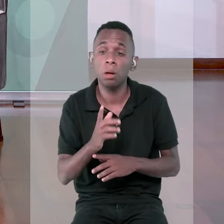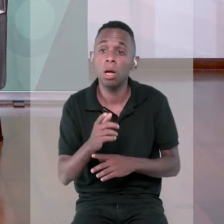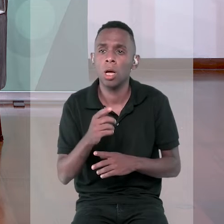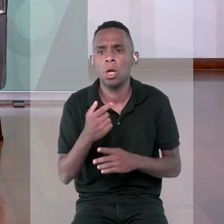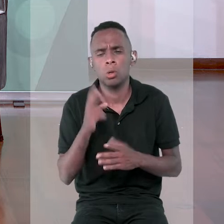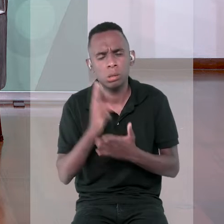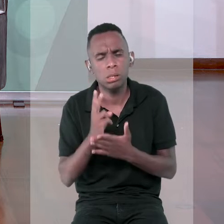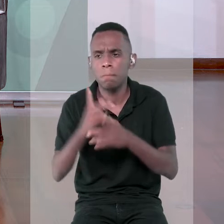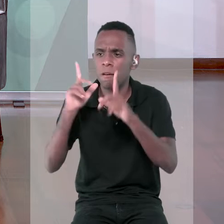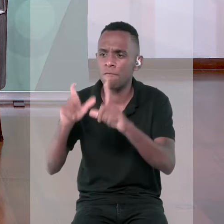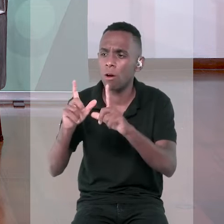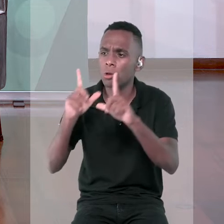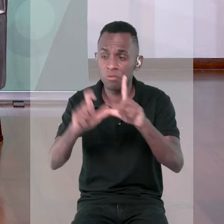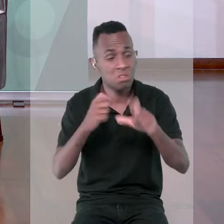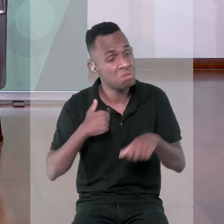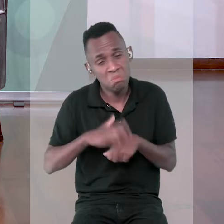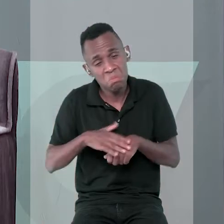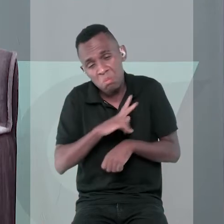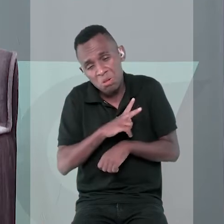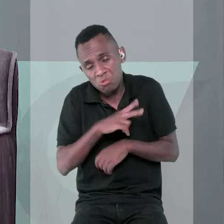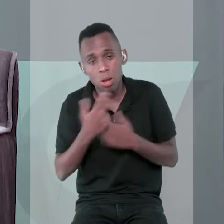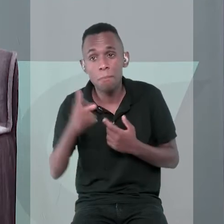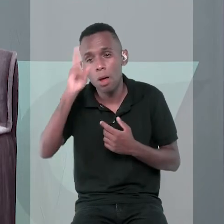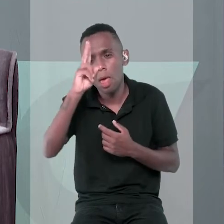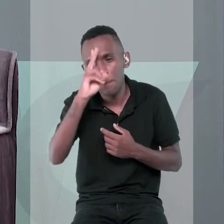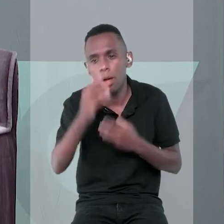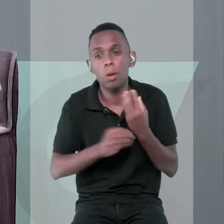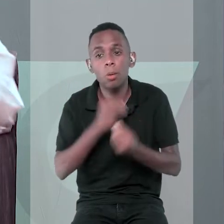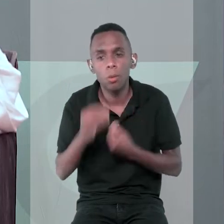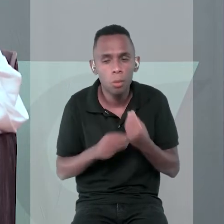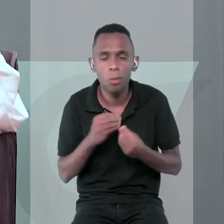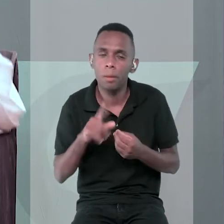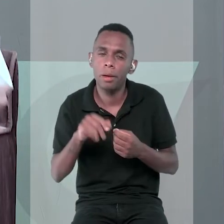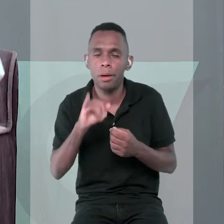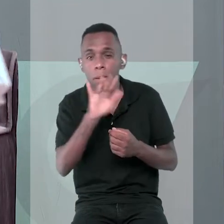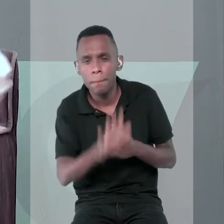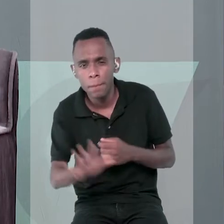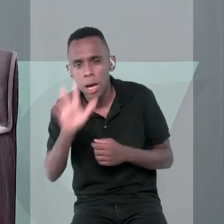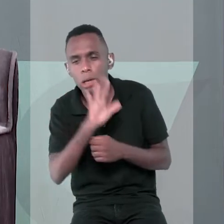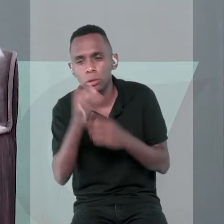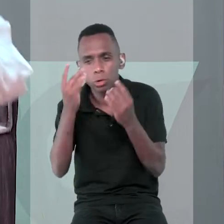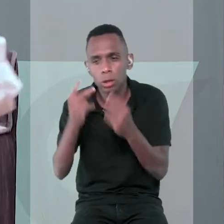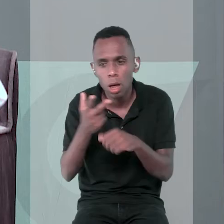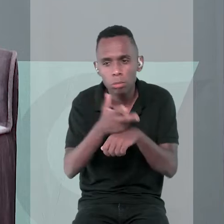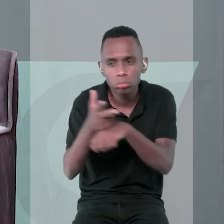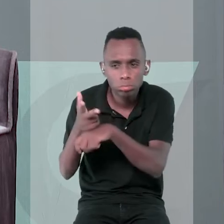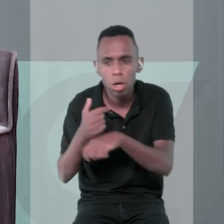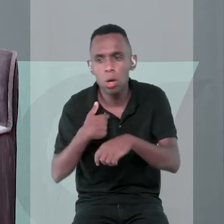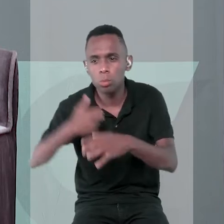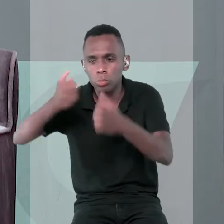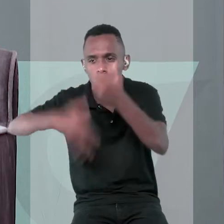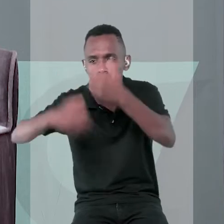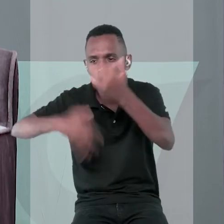vezes fiz esse registro até para mim mesma, para me lembrar como se tratavam de imagens, detalhes. Eu filmava, eu mesmo descrevia